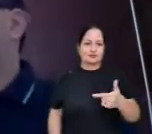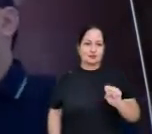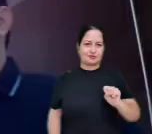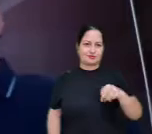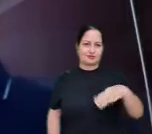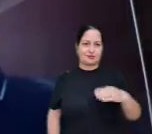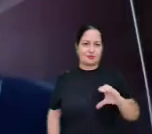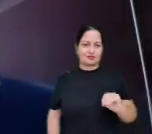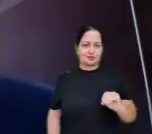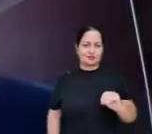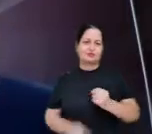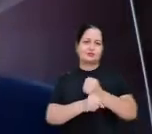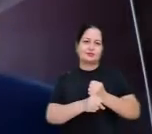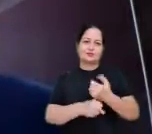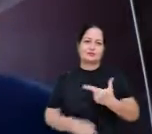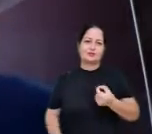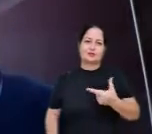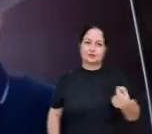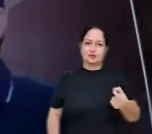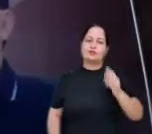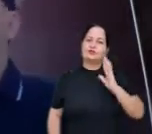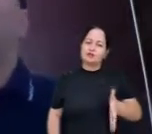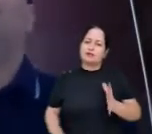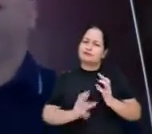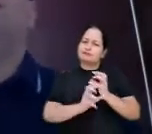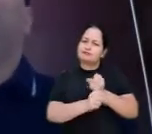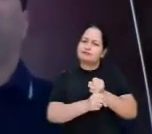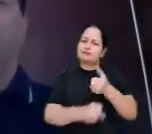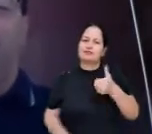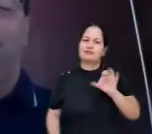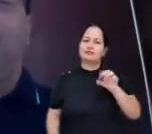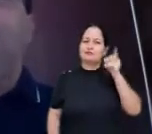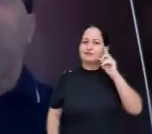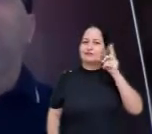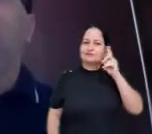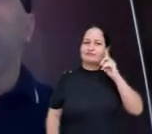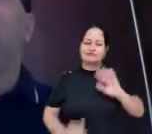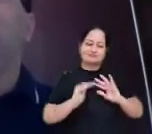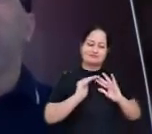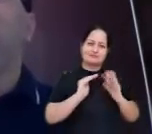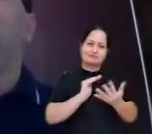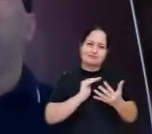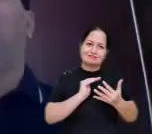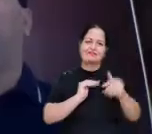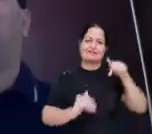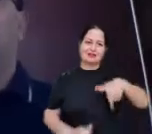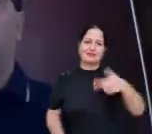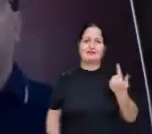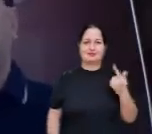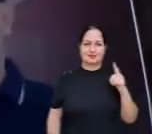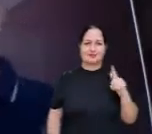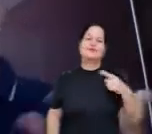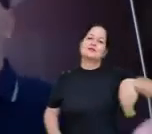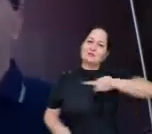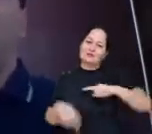2020. Pelas minhas contas, estamos no 10º dia de quarentena aqui em Goiânia e por isso precisamos orar.